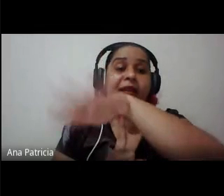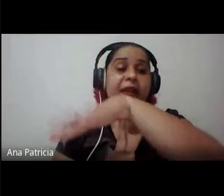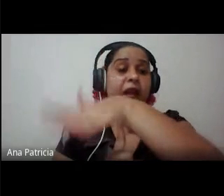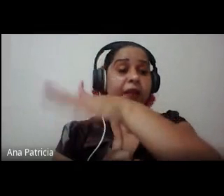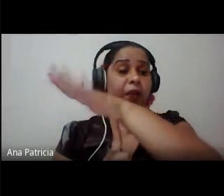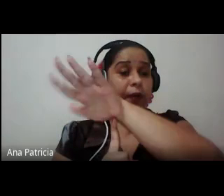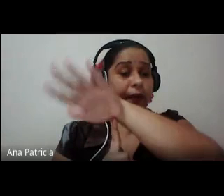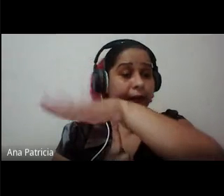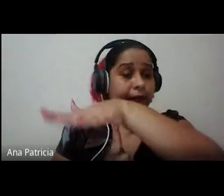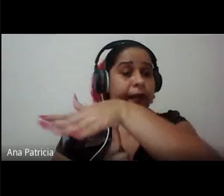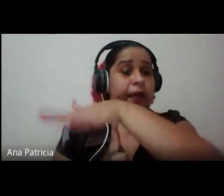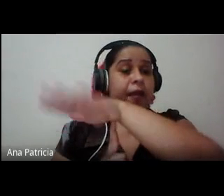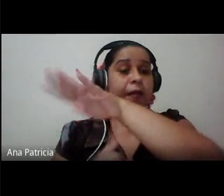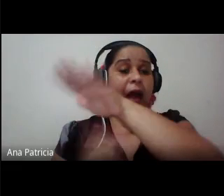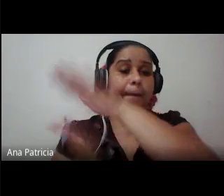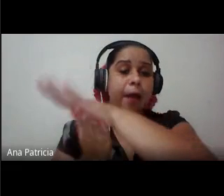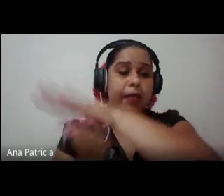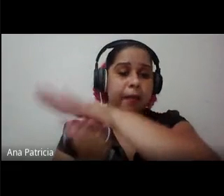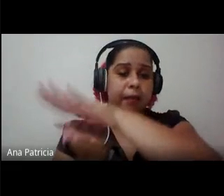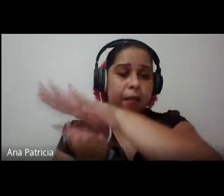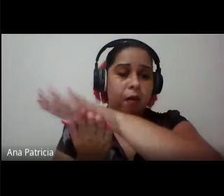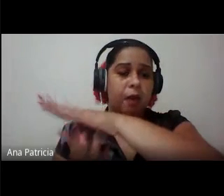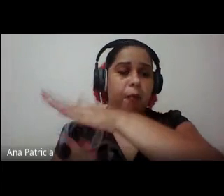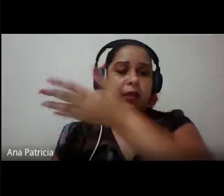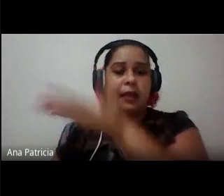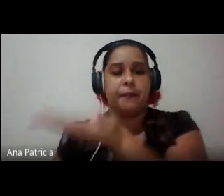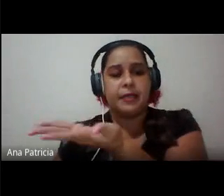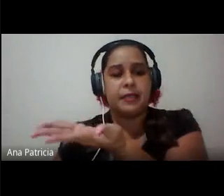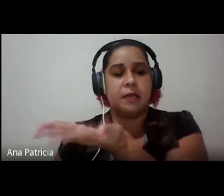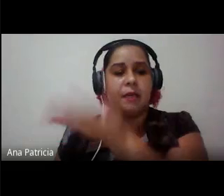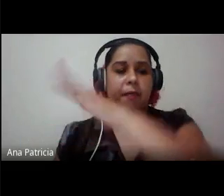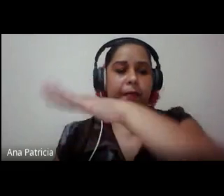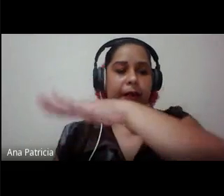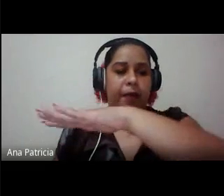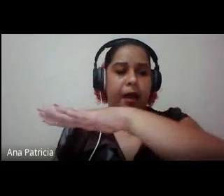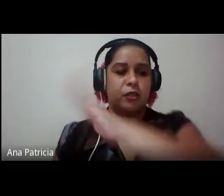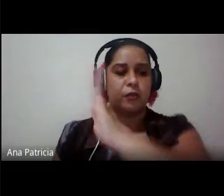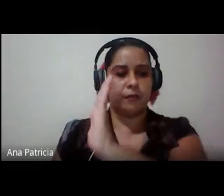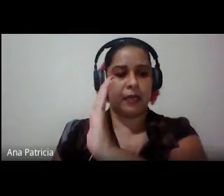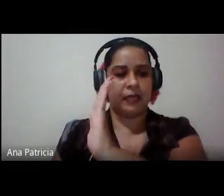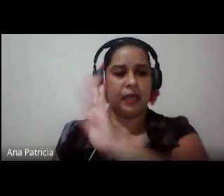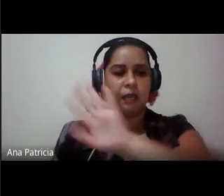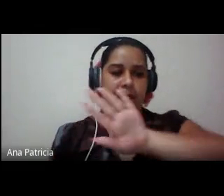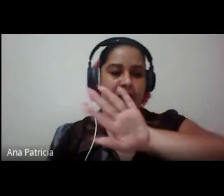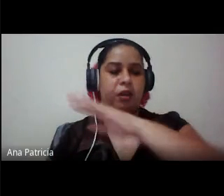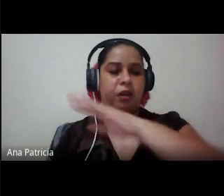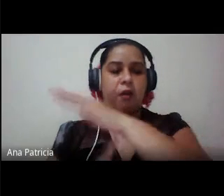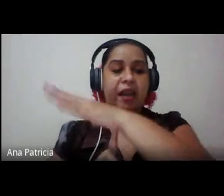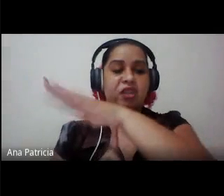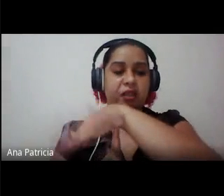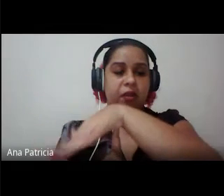Que significa o quê? A palma da minha mão, ela pode estar para cima, para baixo, para dentro, para fora,